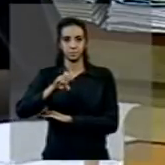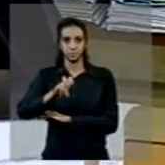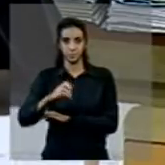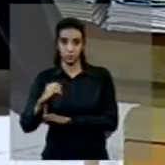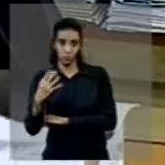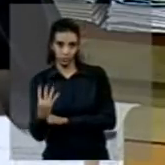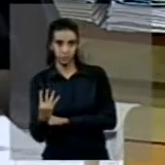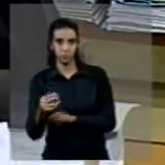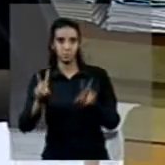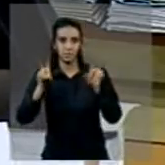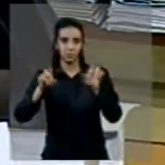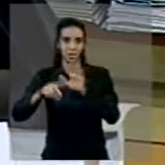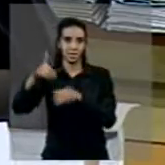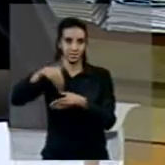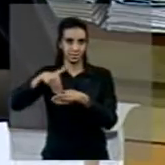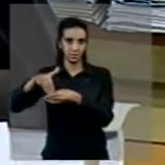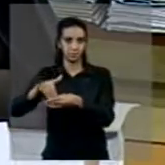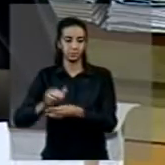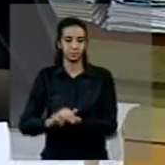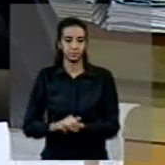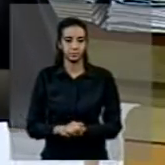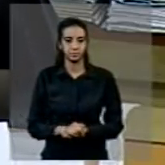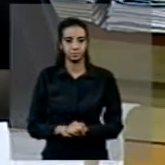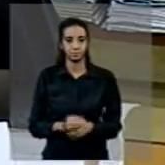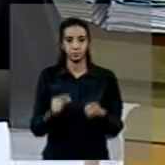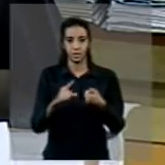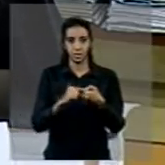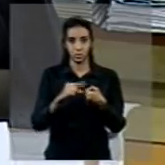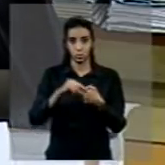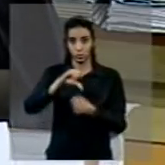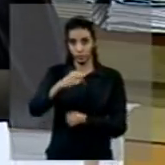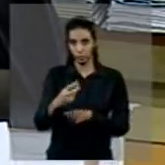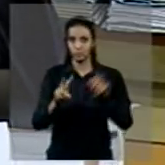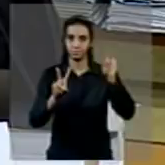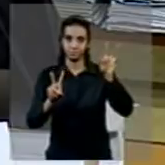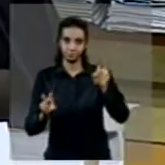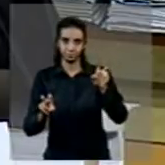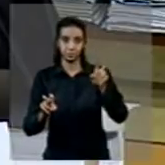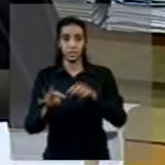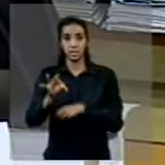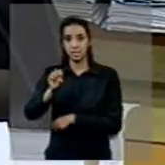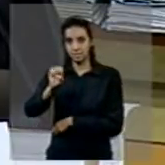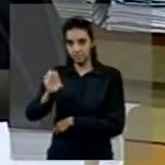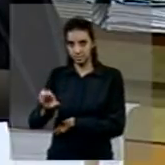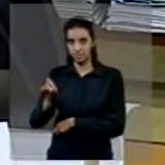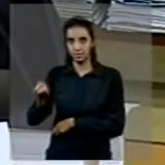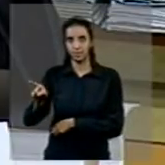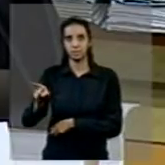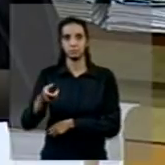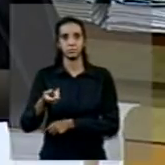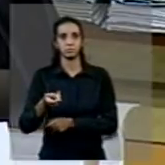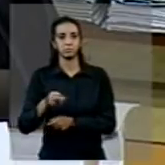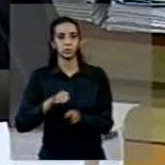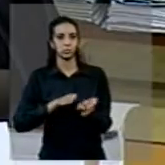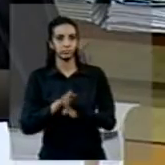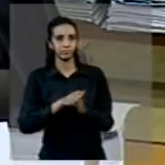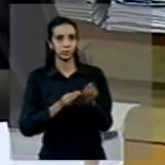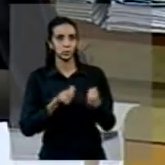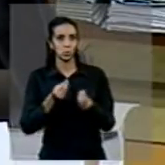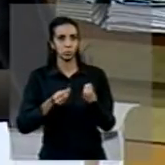Eleições. Destaque-se. Artigo 92. O Tribunal Superior Eleitoral, ao conduzir o processamento dos títulos